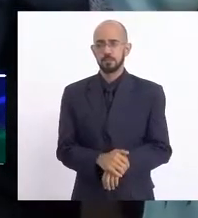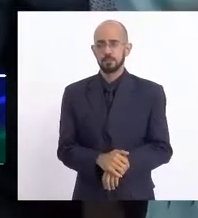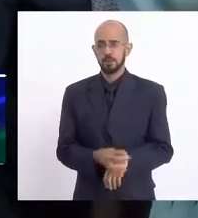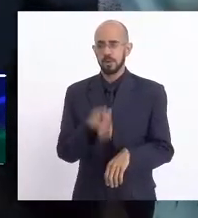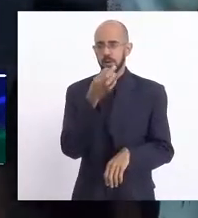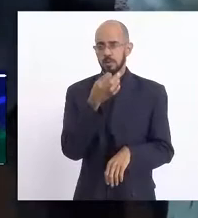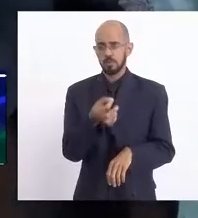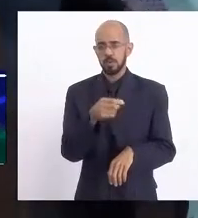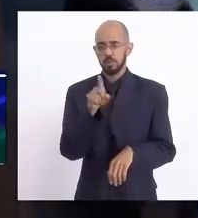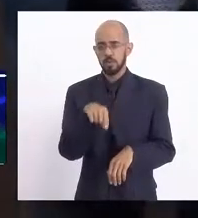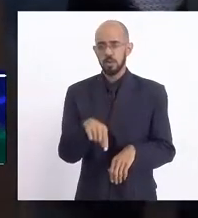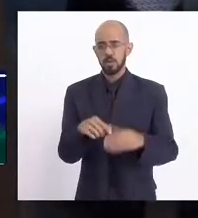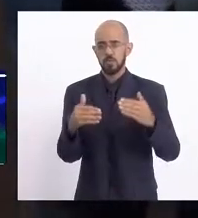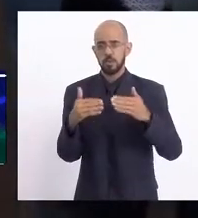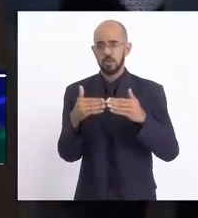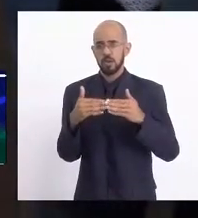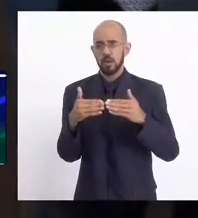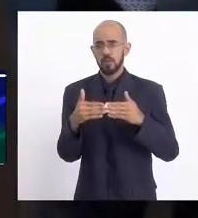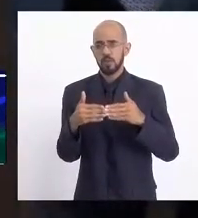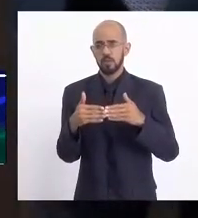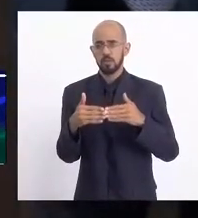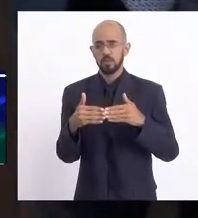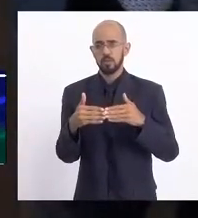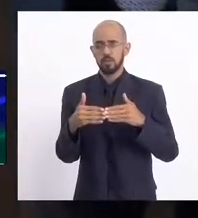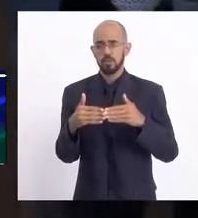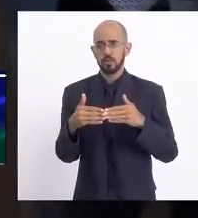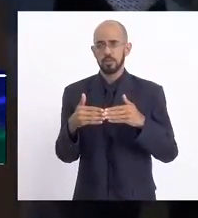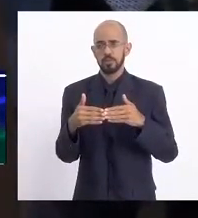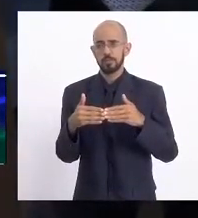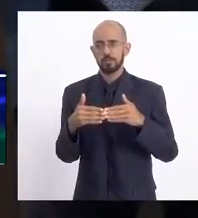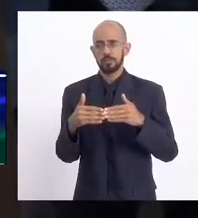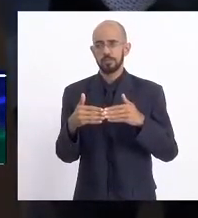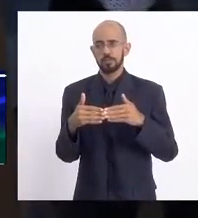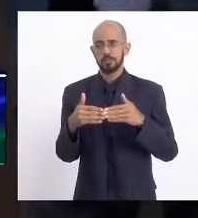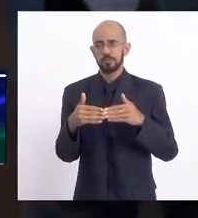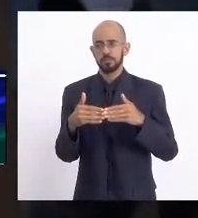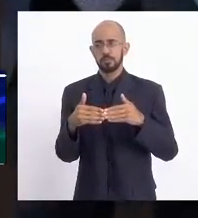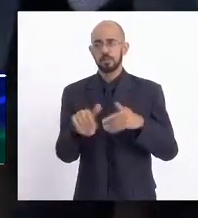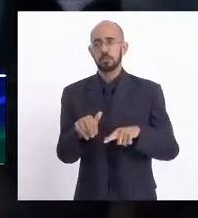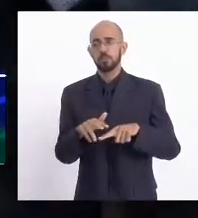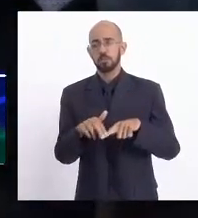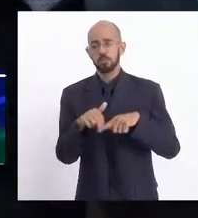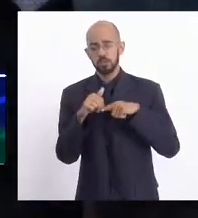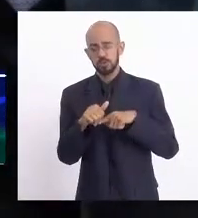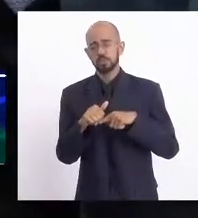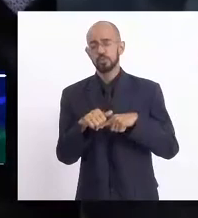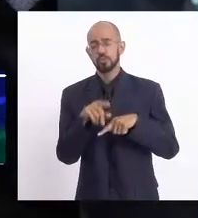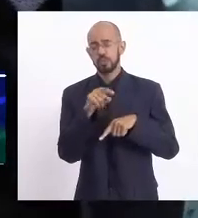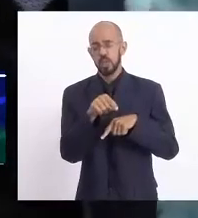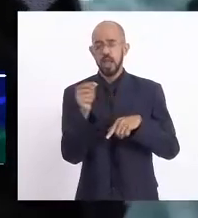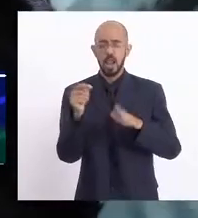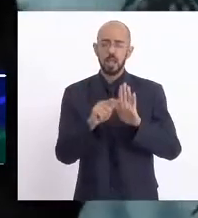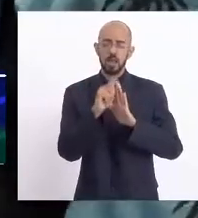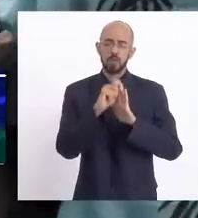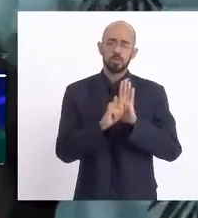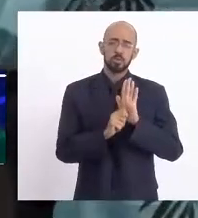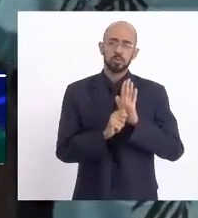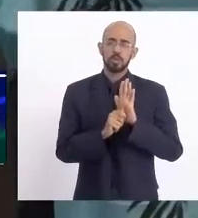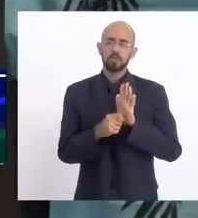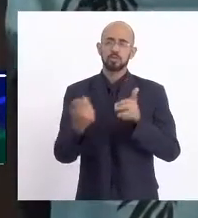foi favorável. Tanto foi favorável que ela está no texto